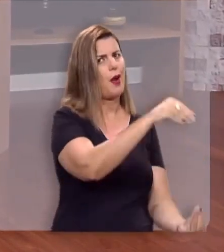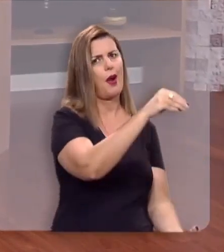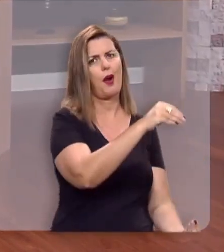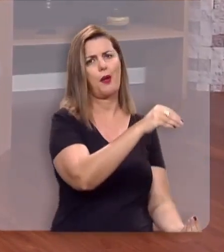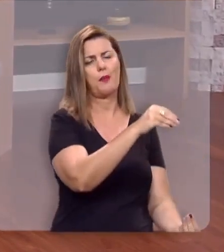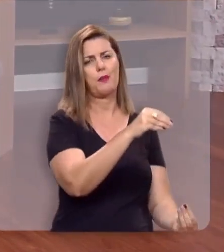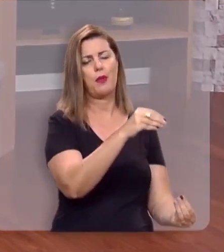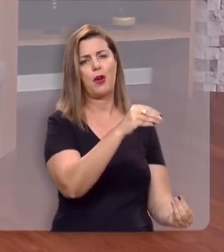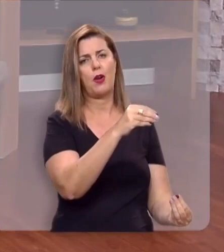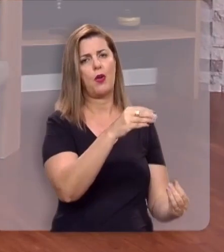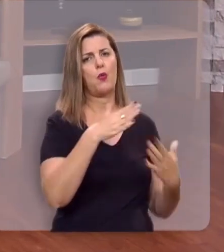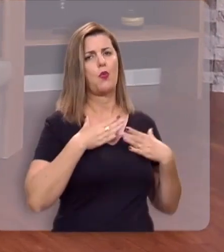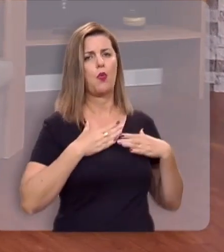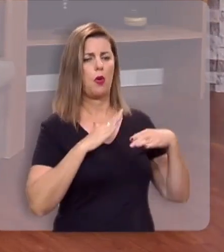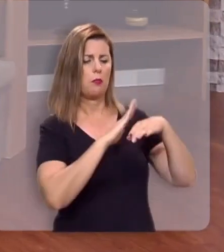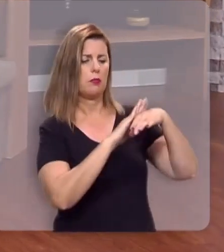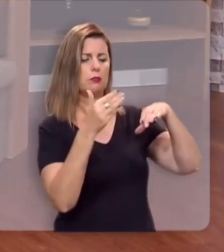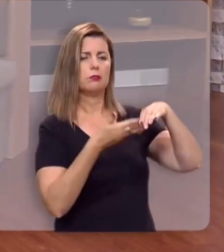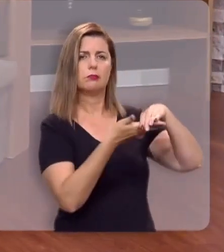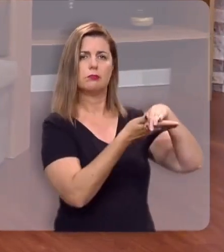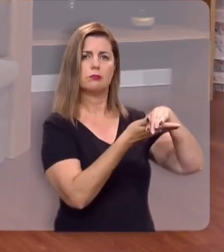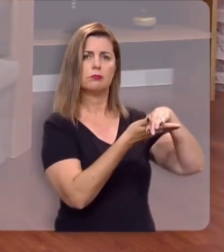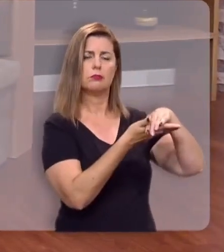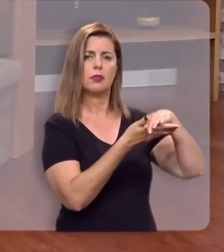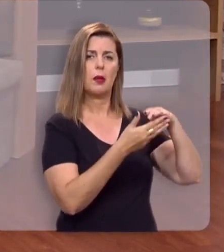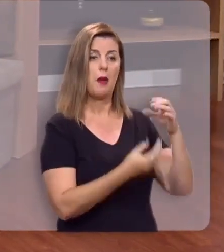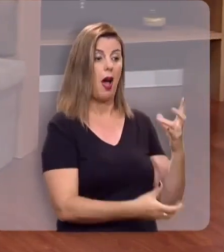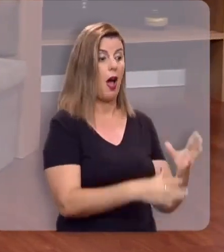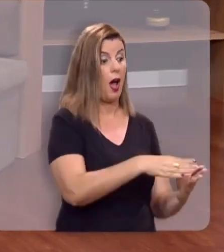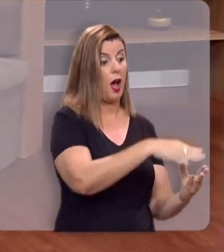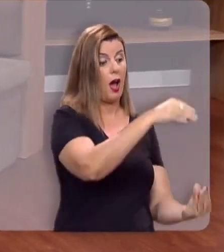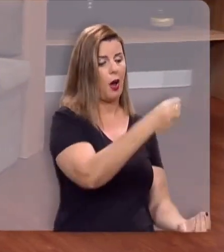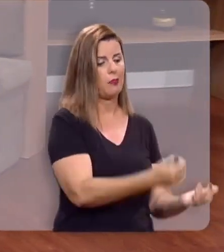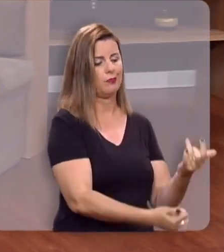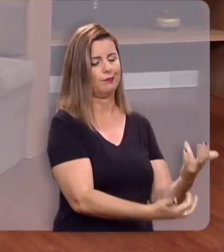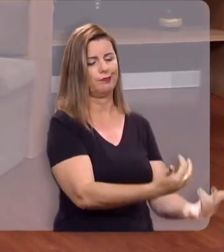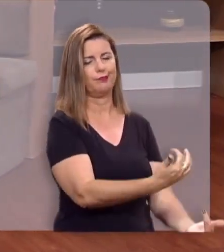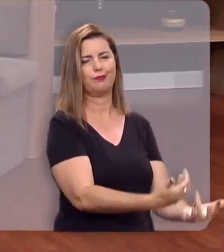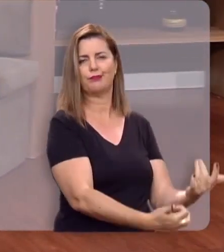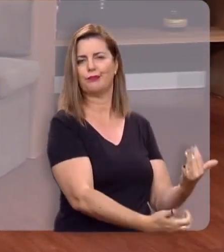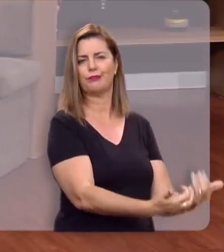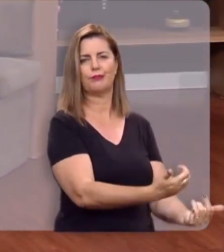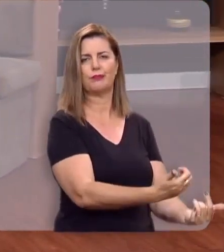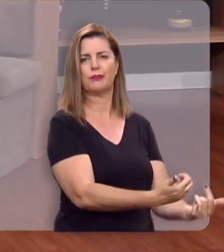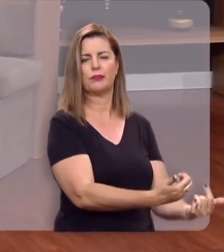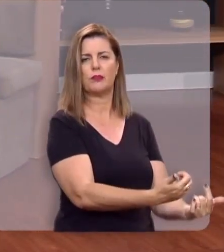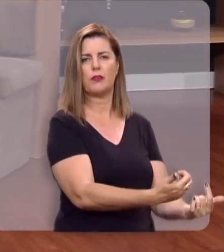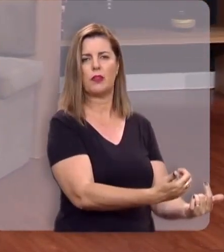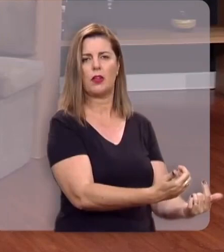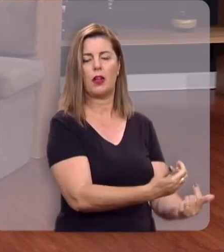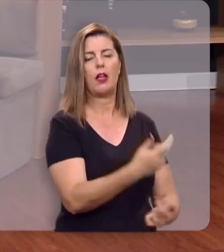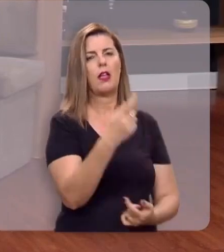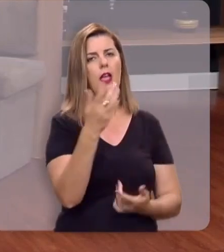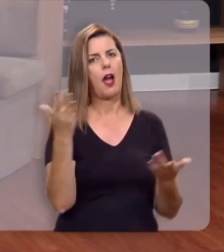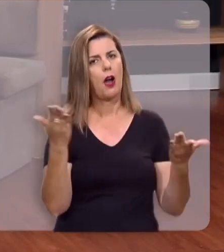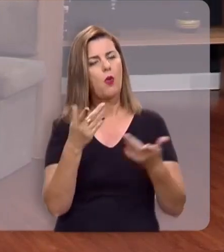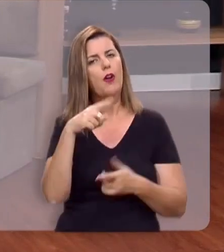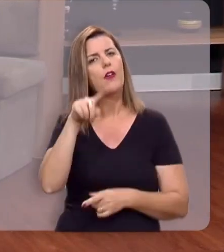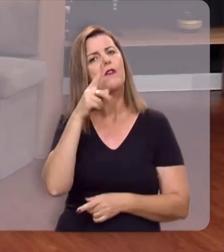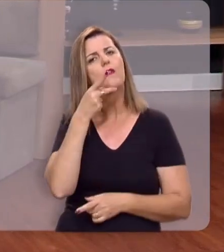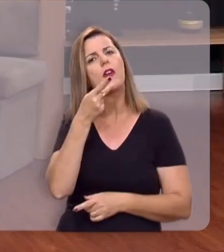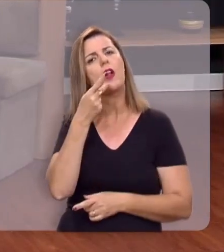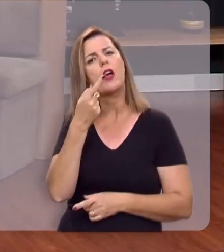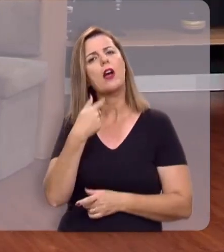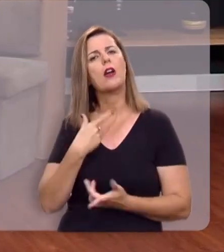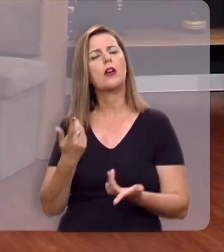alma dele, o corpo está sepultado. Está em tormento, no inferno. E aqui eu quero trazer